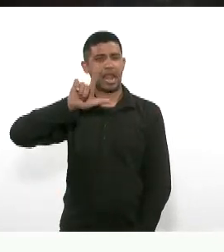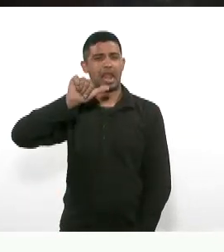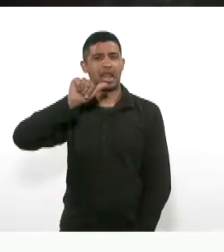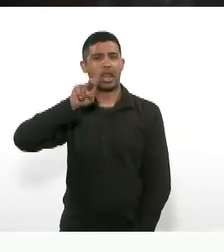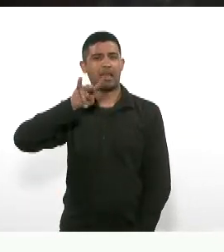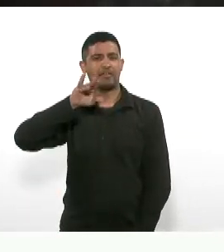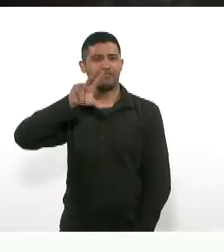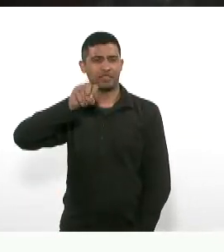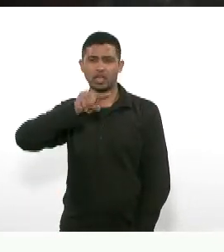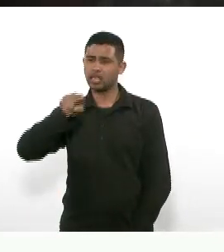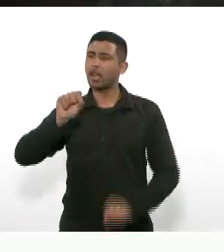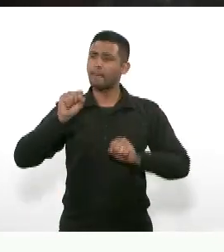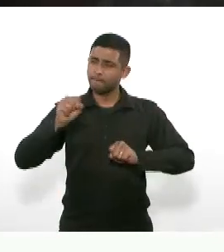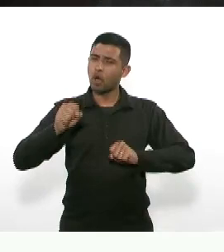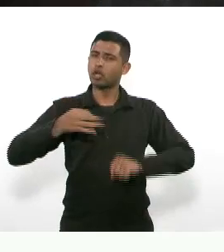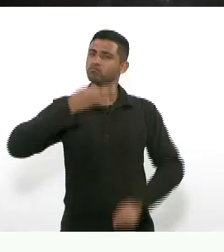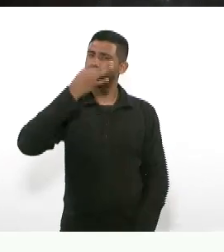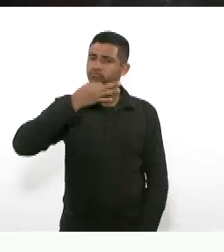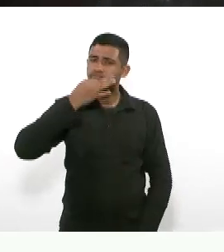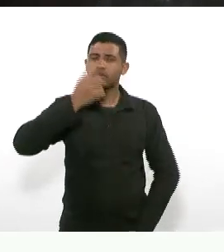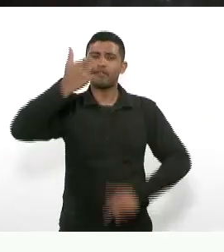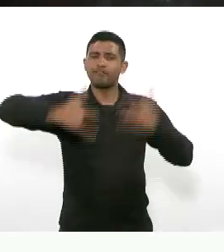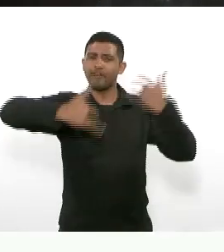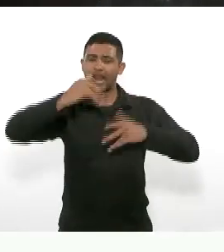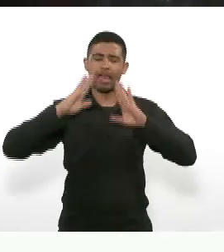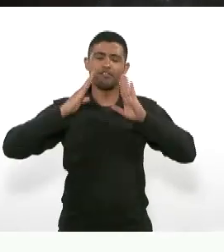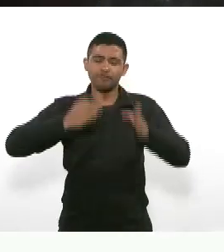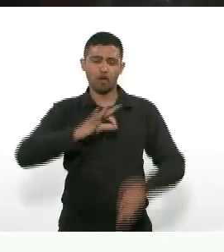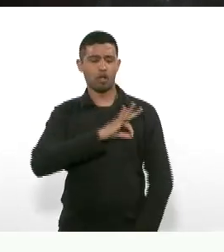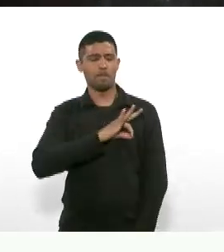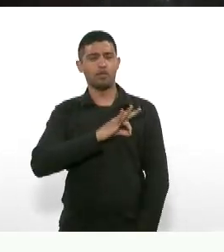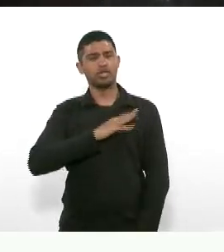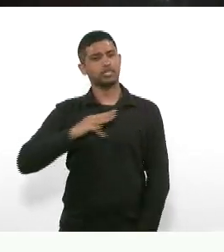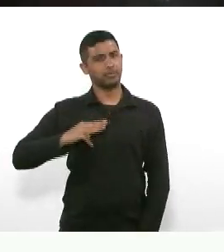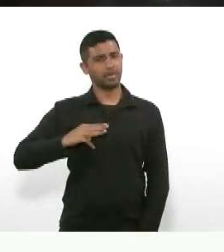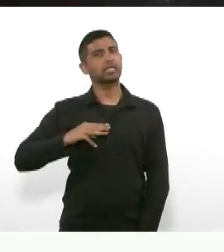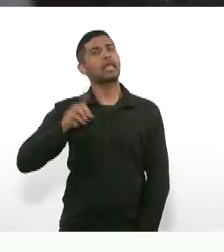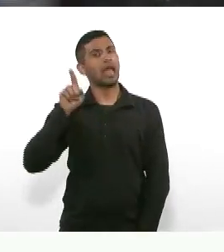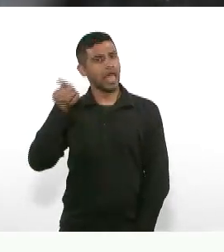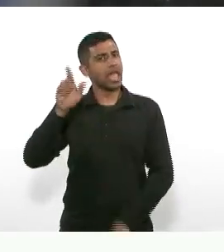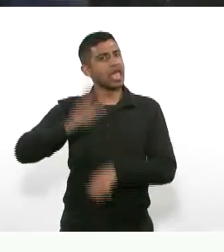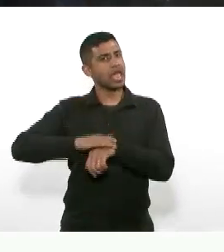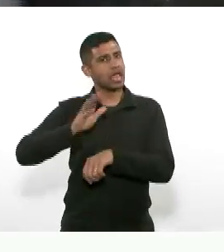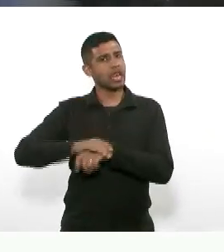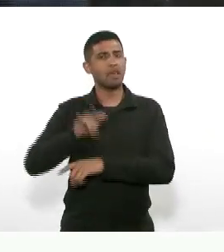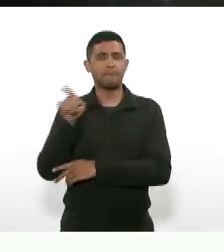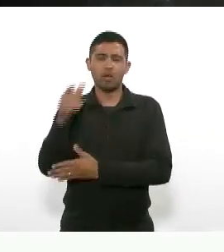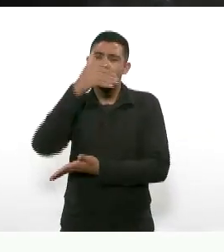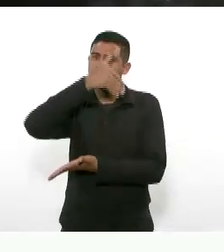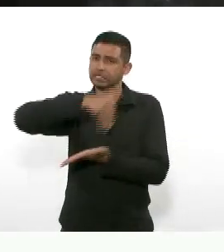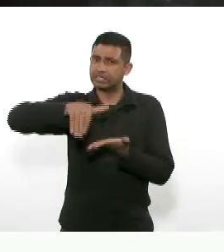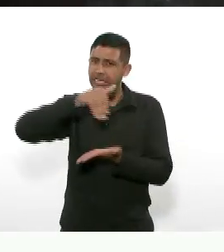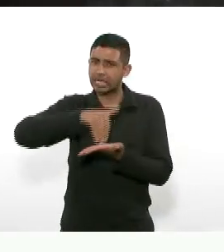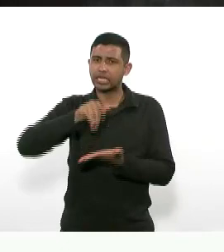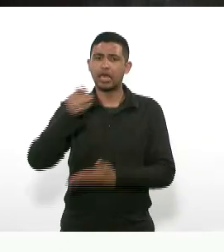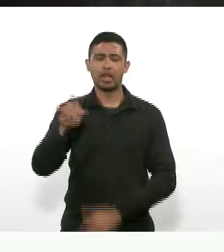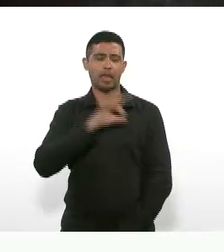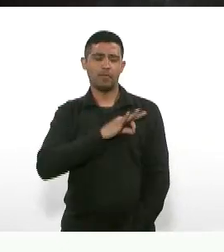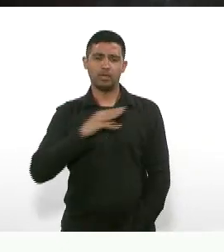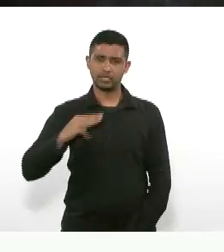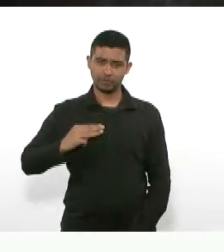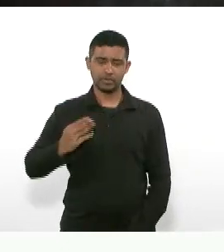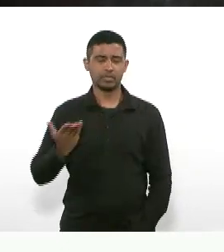contribuição no que se refere à Polícia Militar também, porque foi ele, né, também o secretário da Polícia